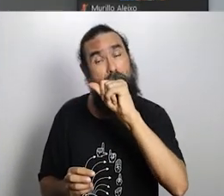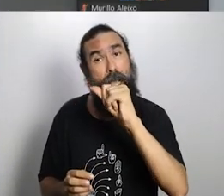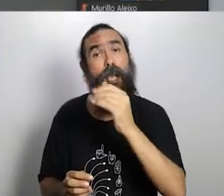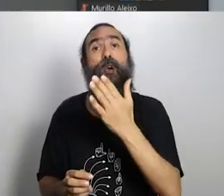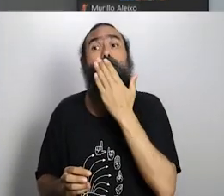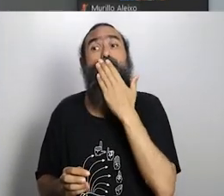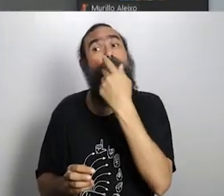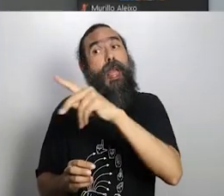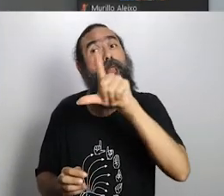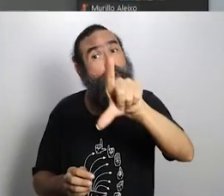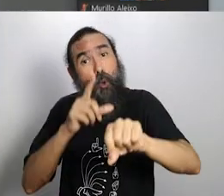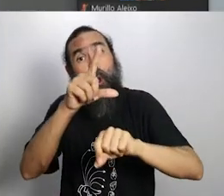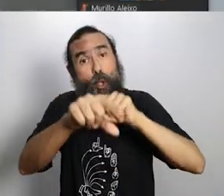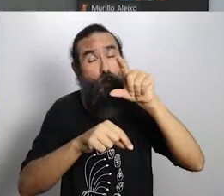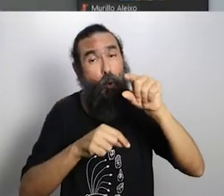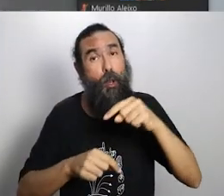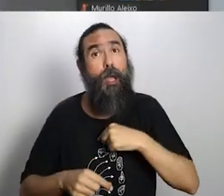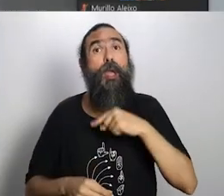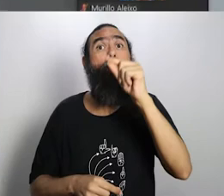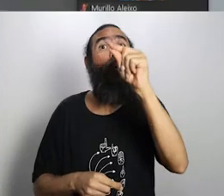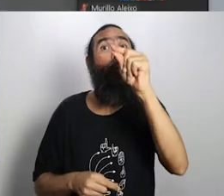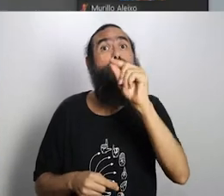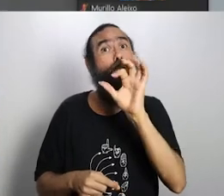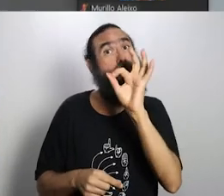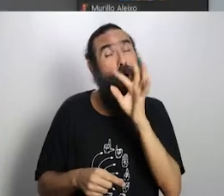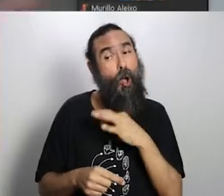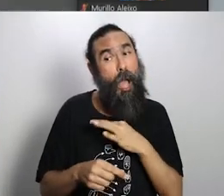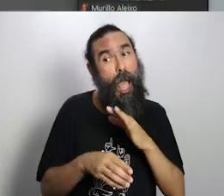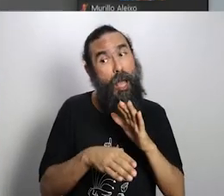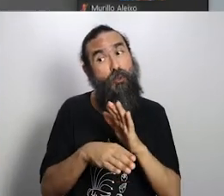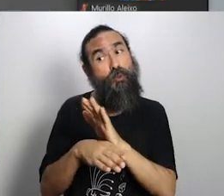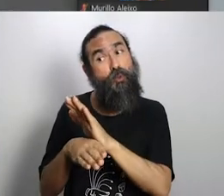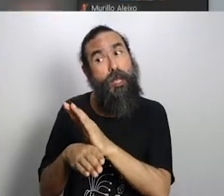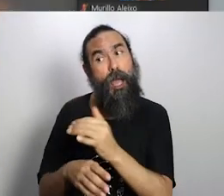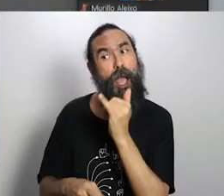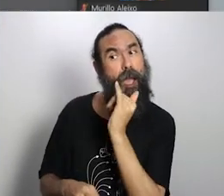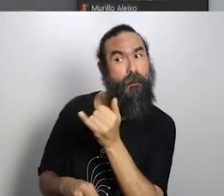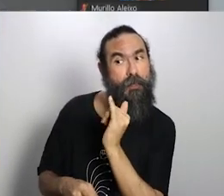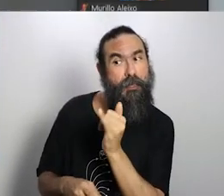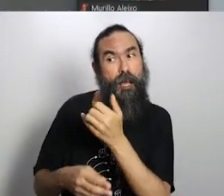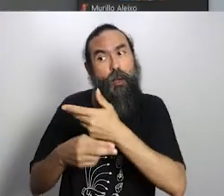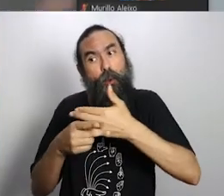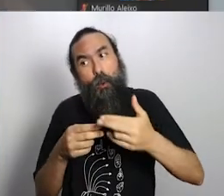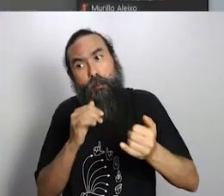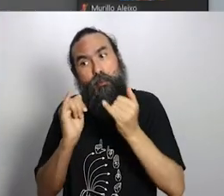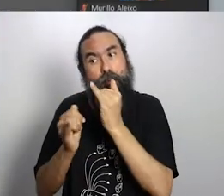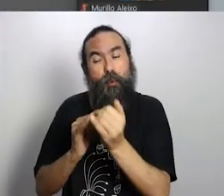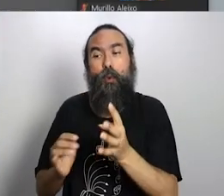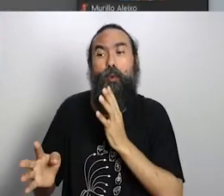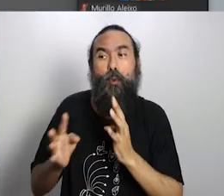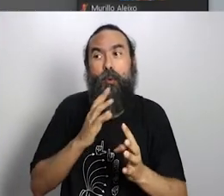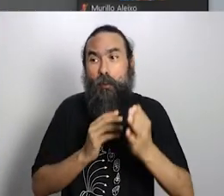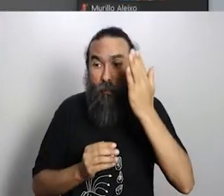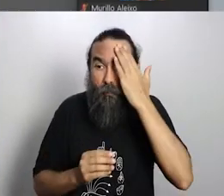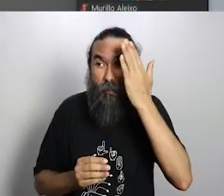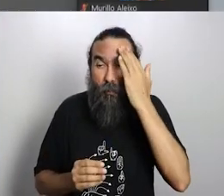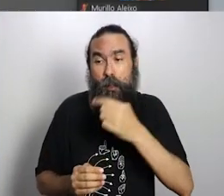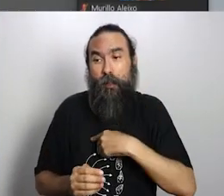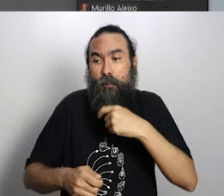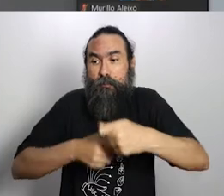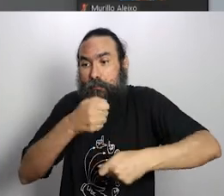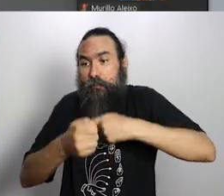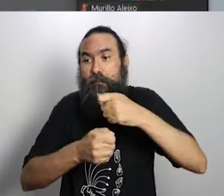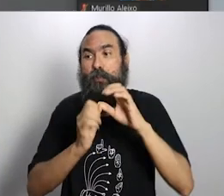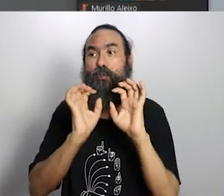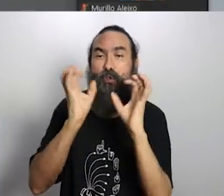mas é importante porque é um movimento social, ou então de cobrar, e aí vem a parte, vamos dizer assim,